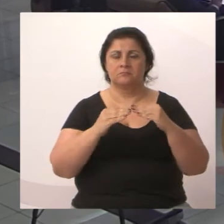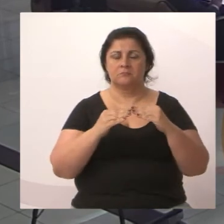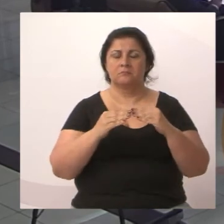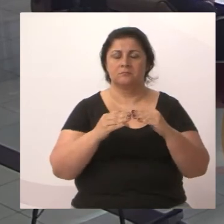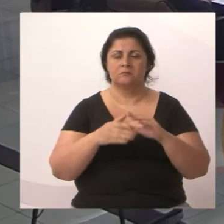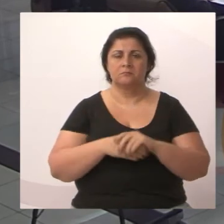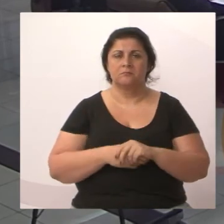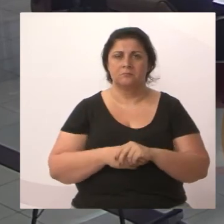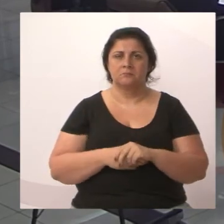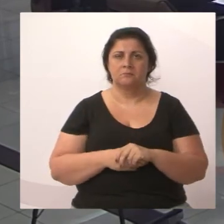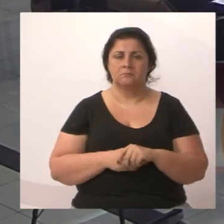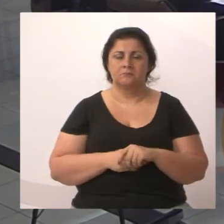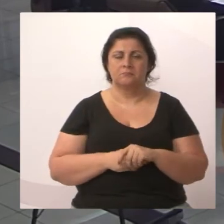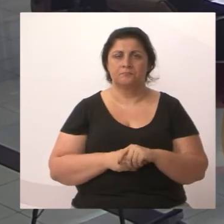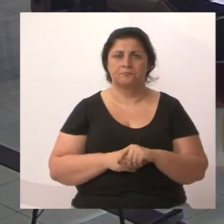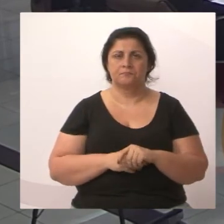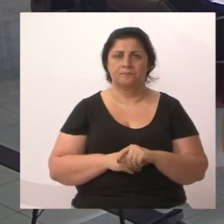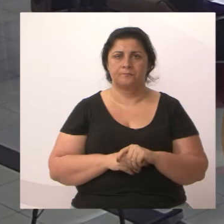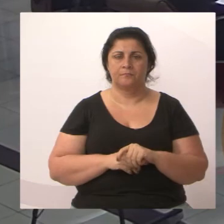Favorável ao Tribunal de Contas.